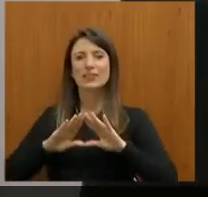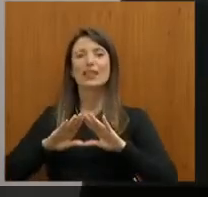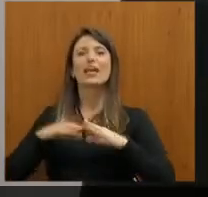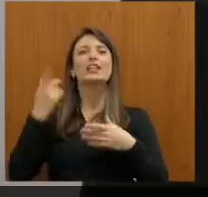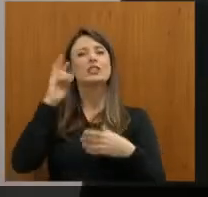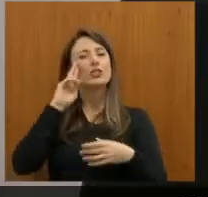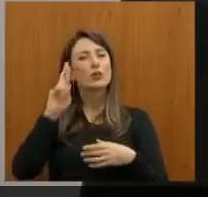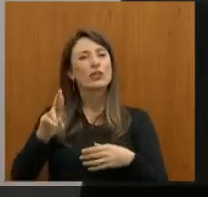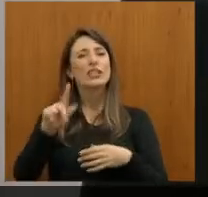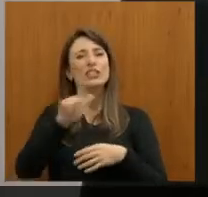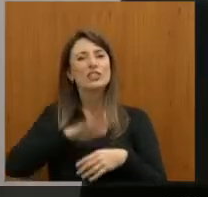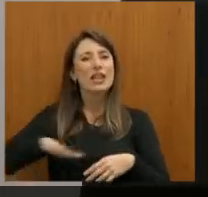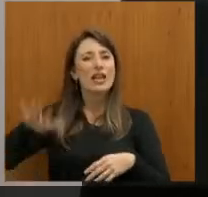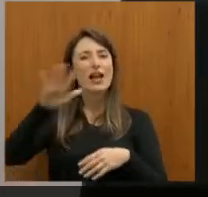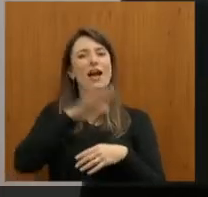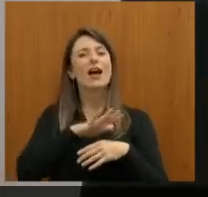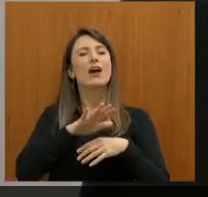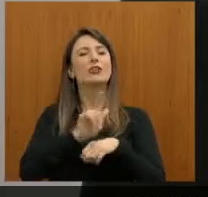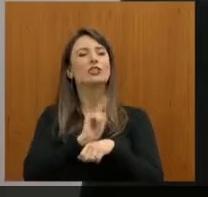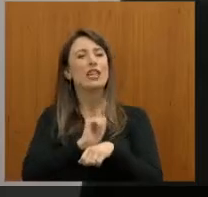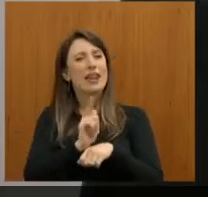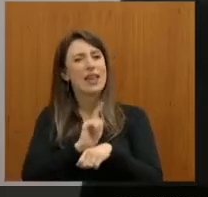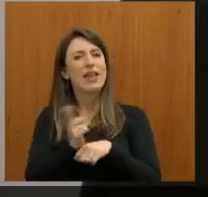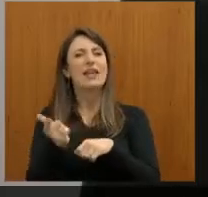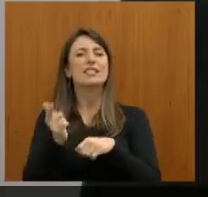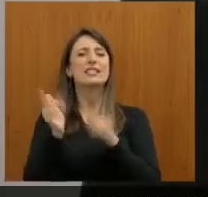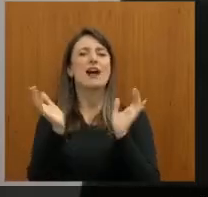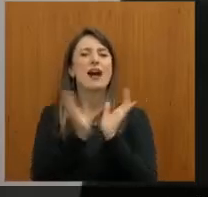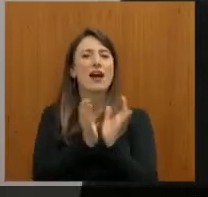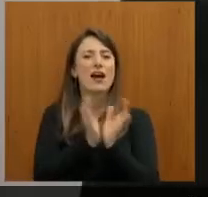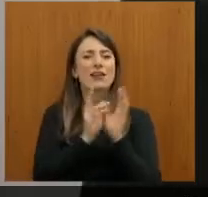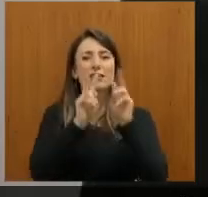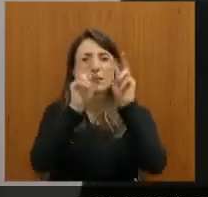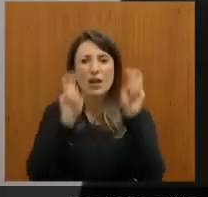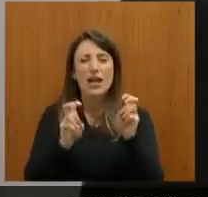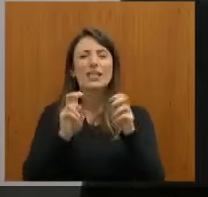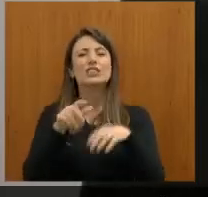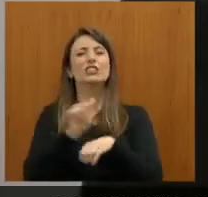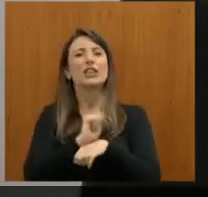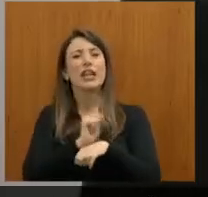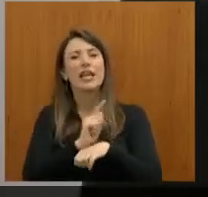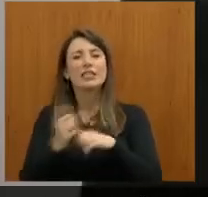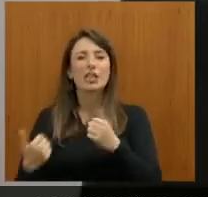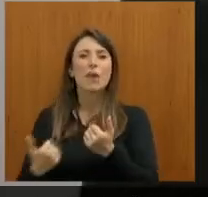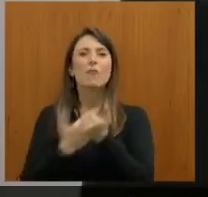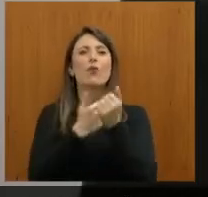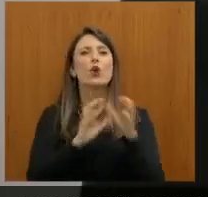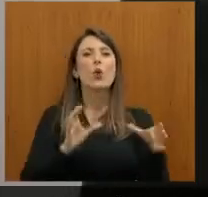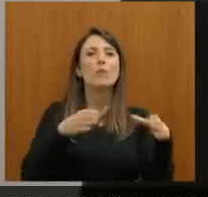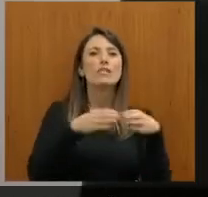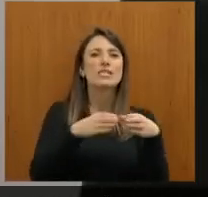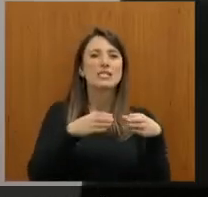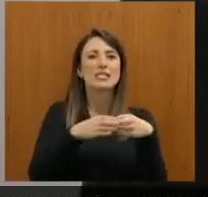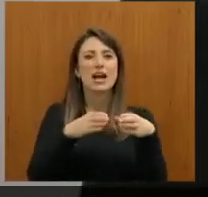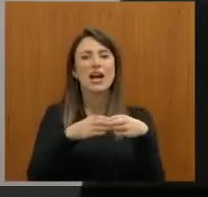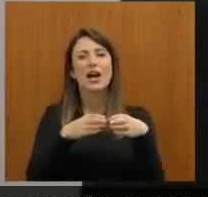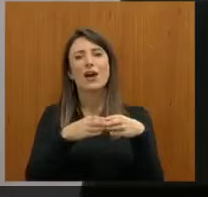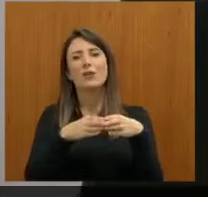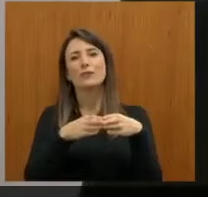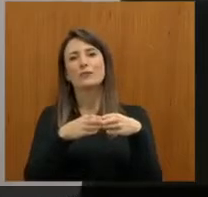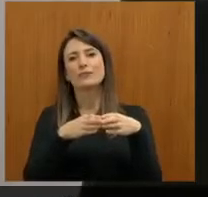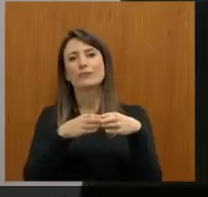de participação interlocução social gerência de consultoria temática gerência Geral de Apoio às comissões do de